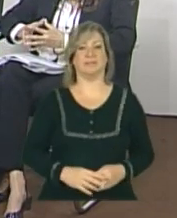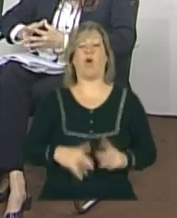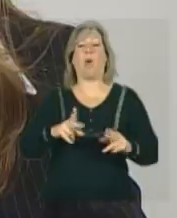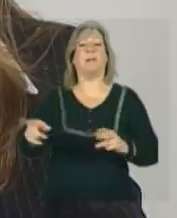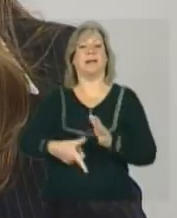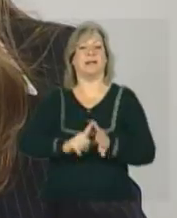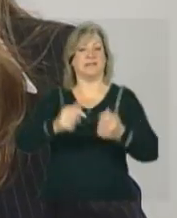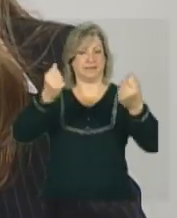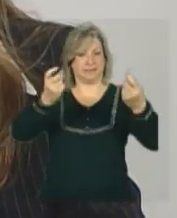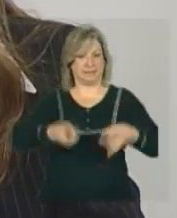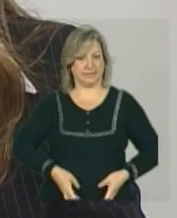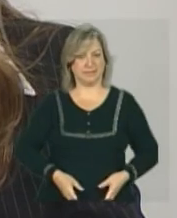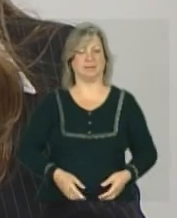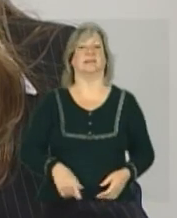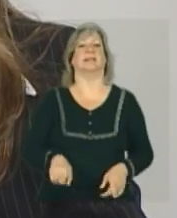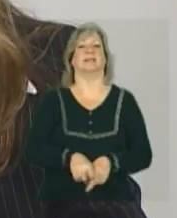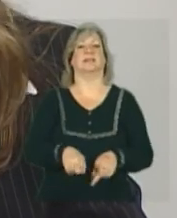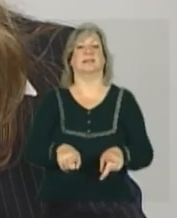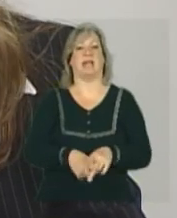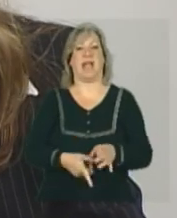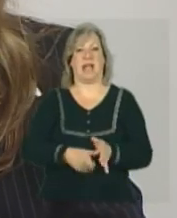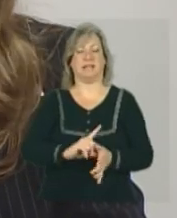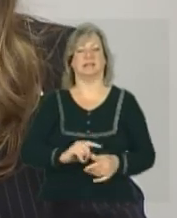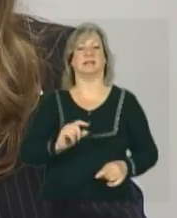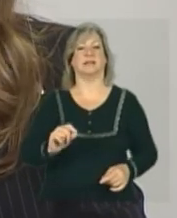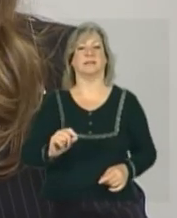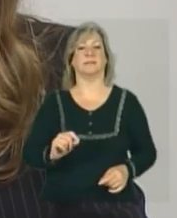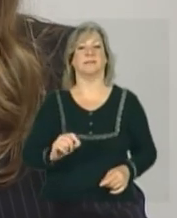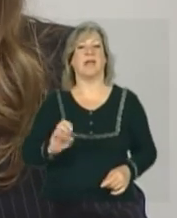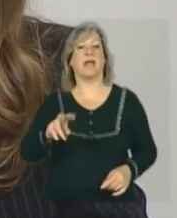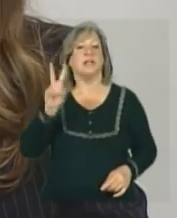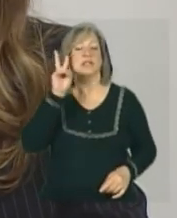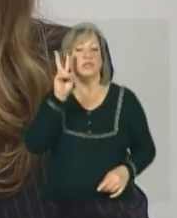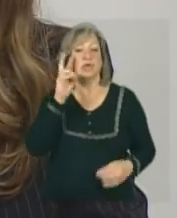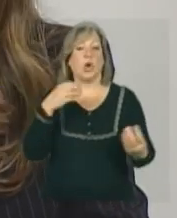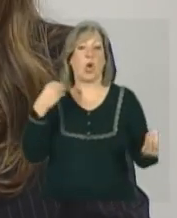na verdade, na tipificação nacional de serviços, né? Que é a tipificação que